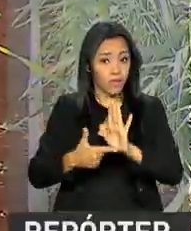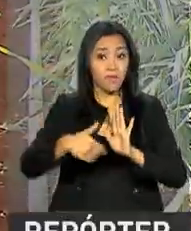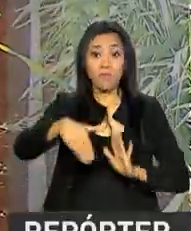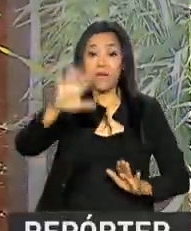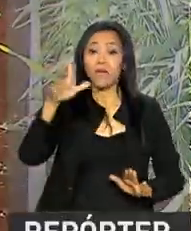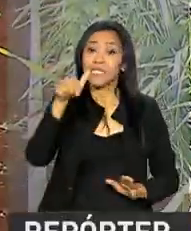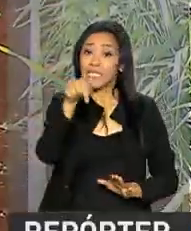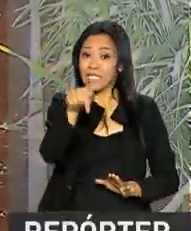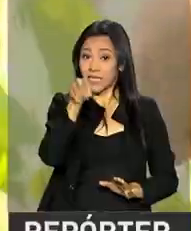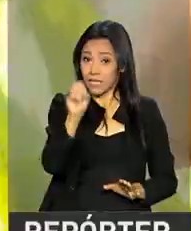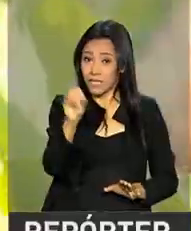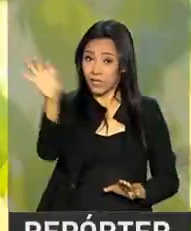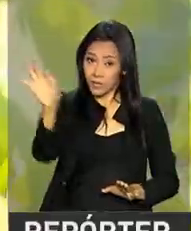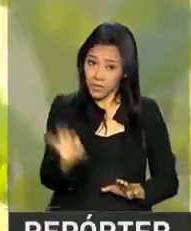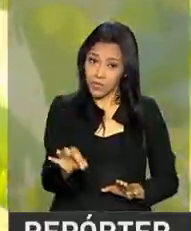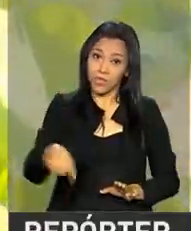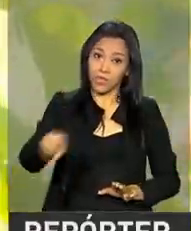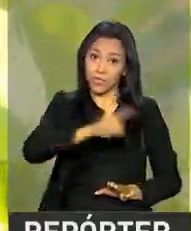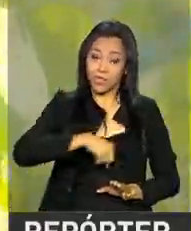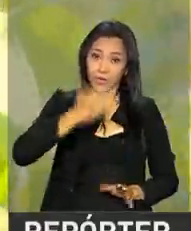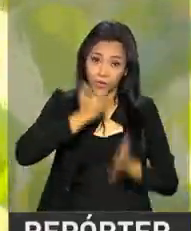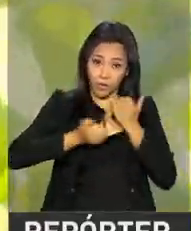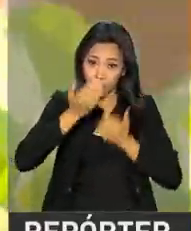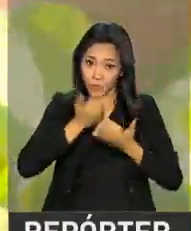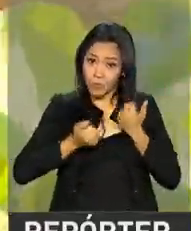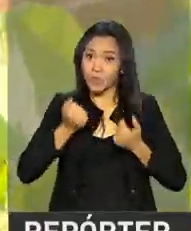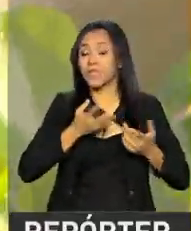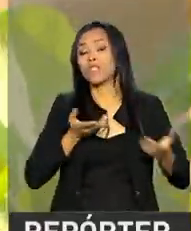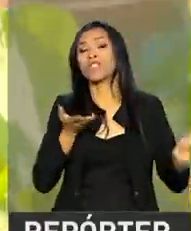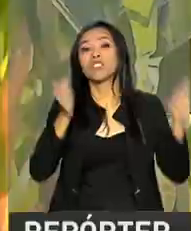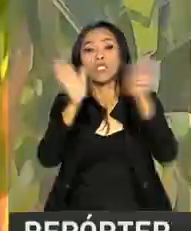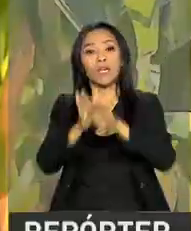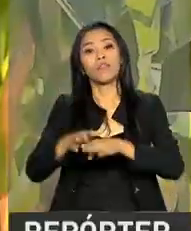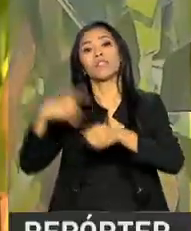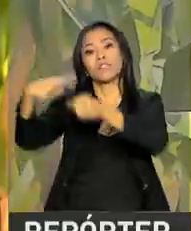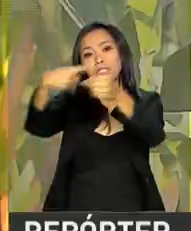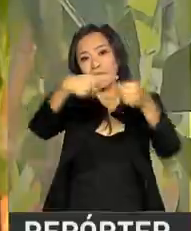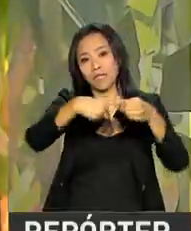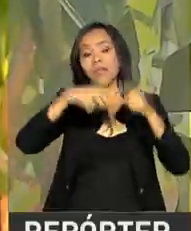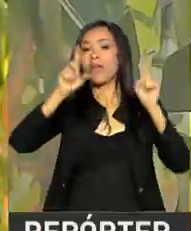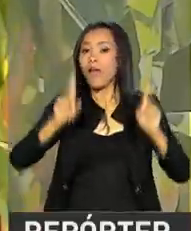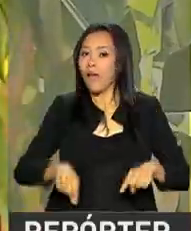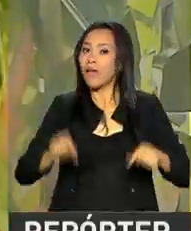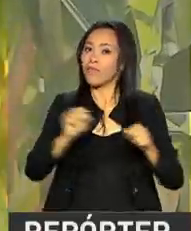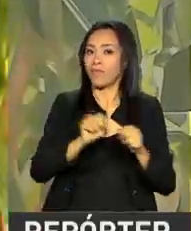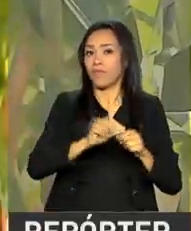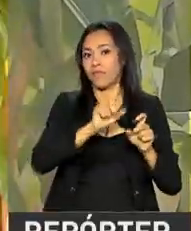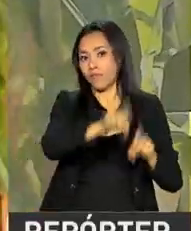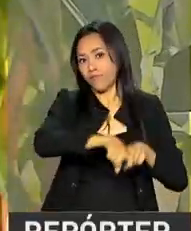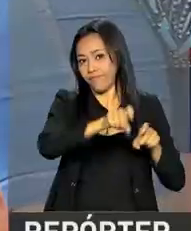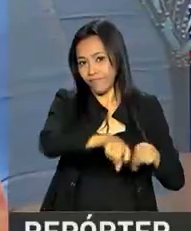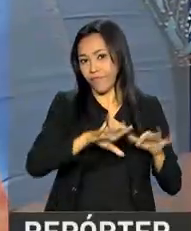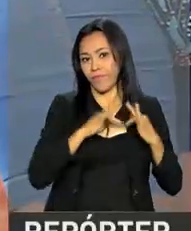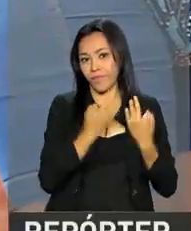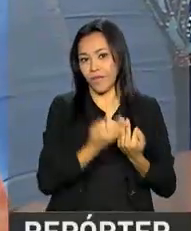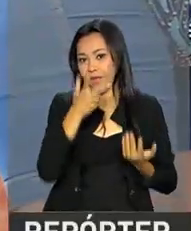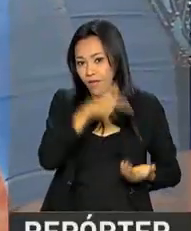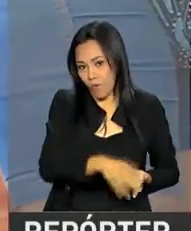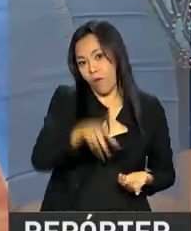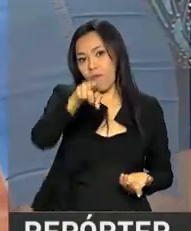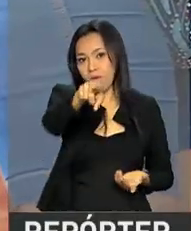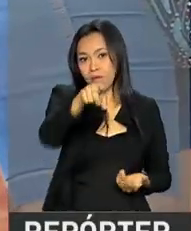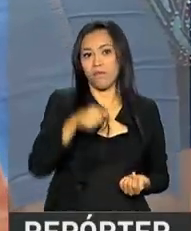70% dos alimentos que chegavam à mesa da população eram produzidos pela agricultura familiar como a da dona